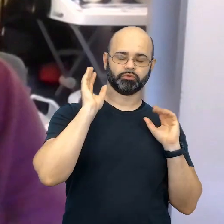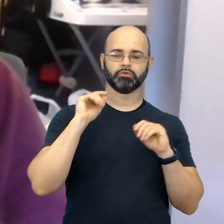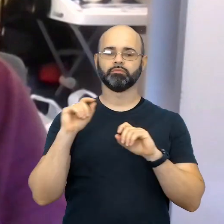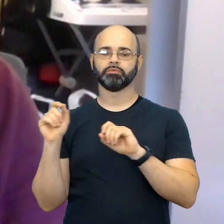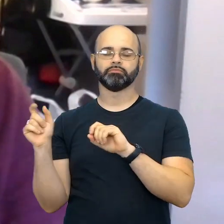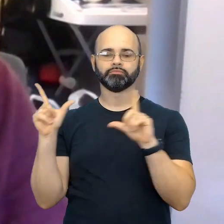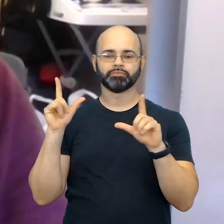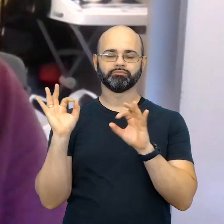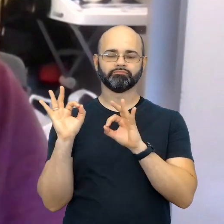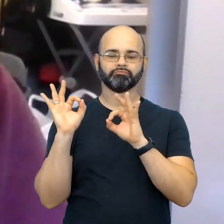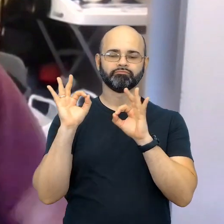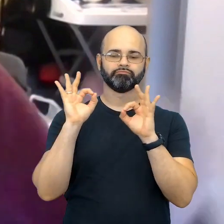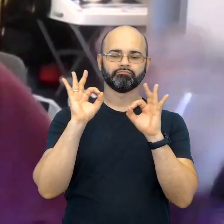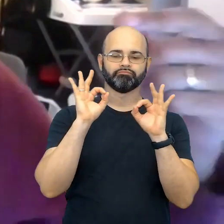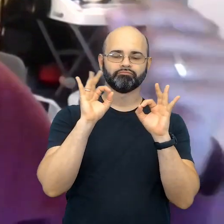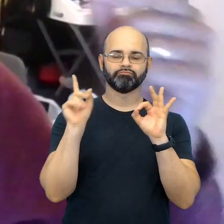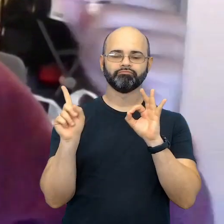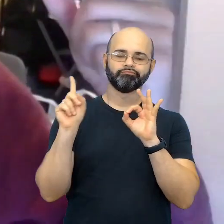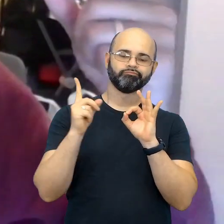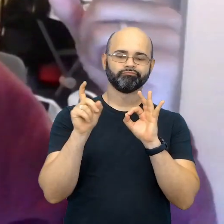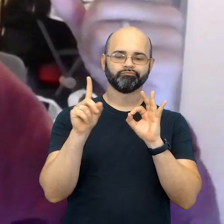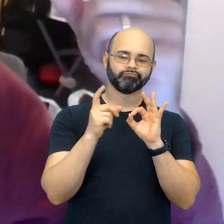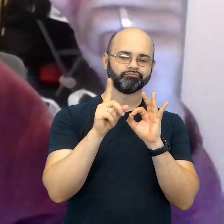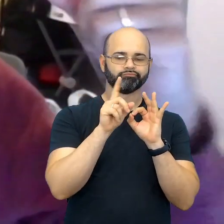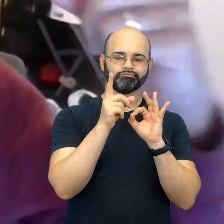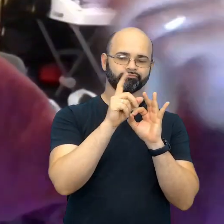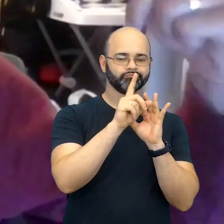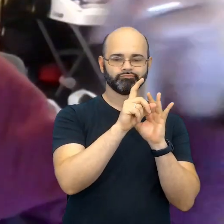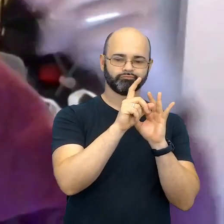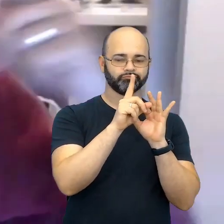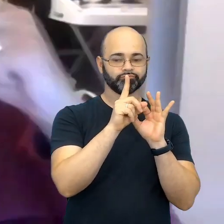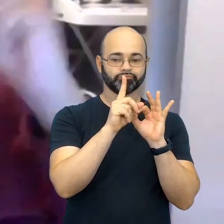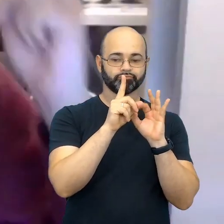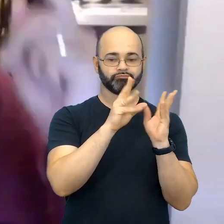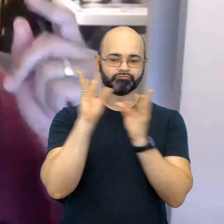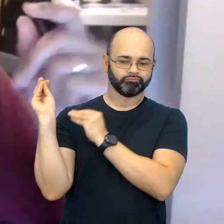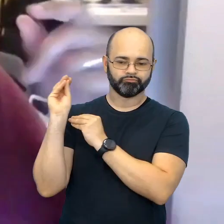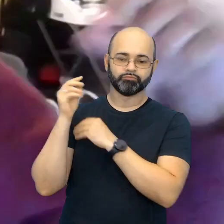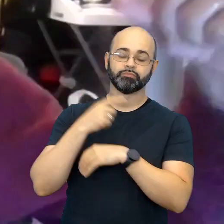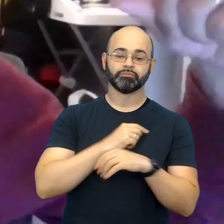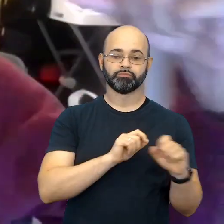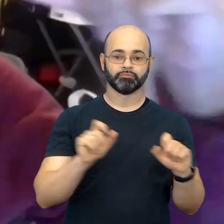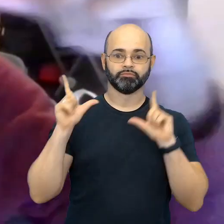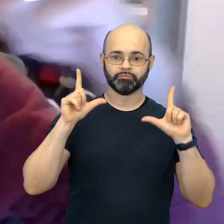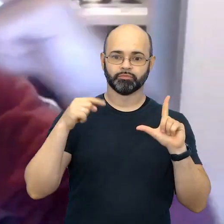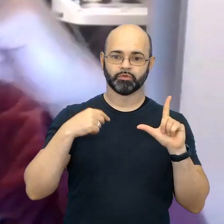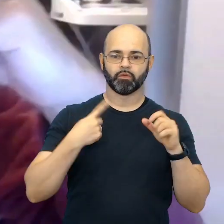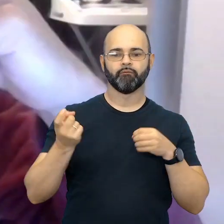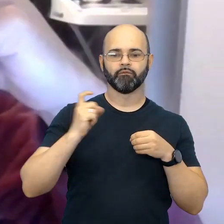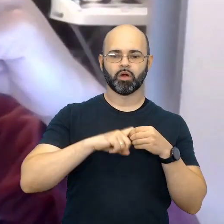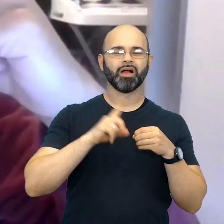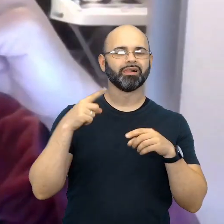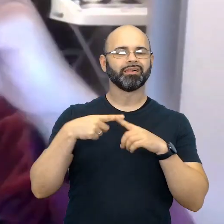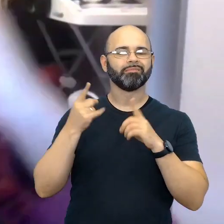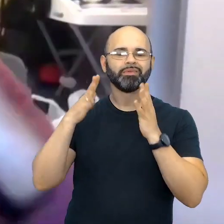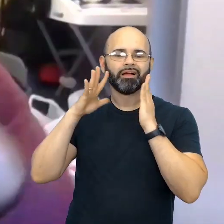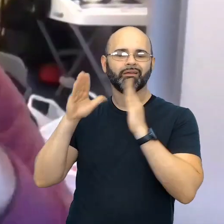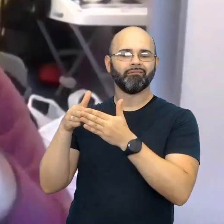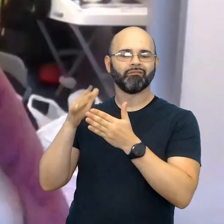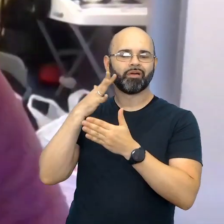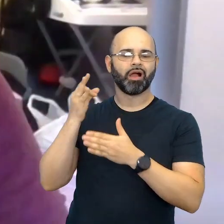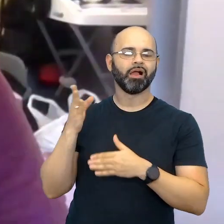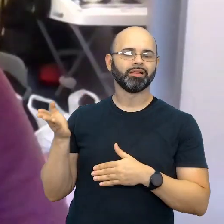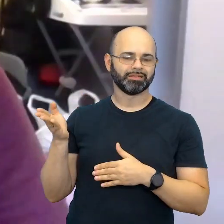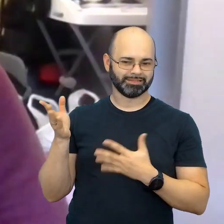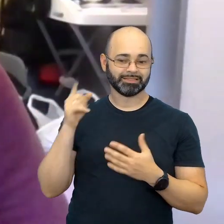formato. Então, talvez eu coloque algum efeito visual falando um exemplo muito básico, uma seta que coloca ali o ponto